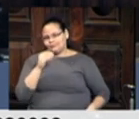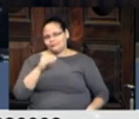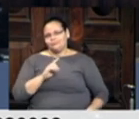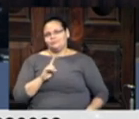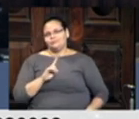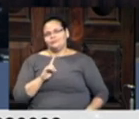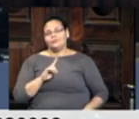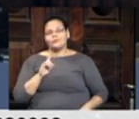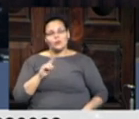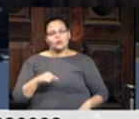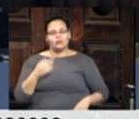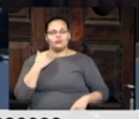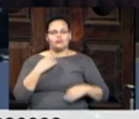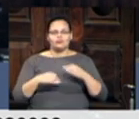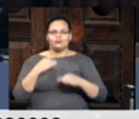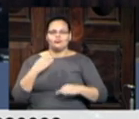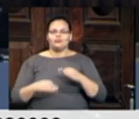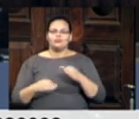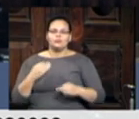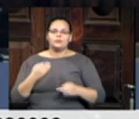Não pode este juiz